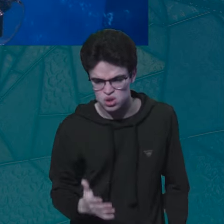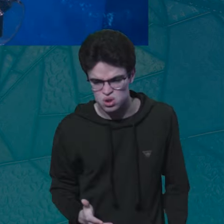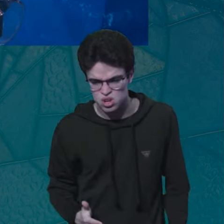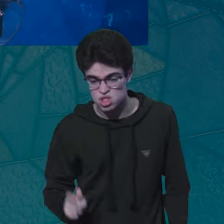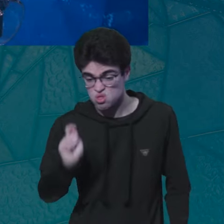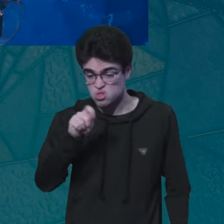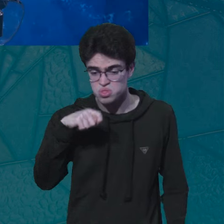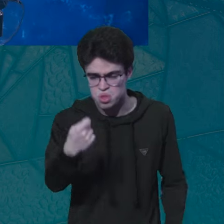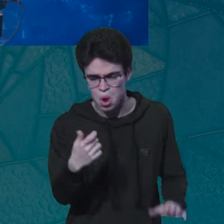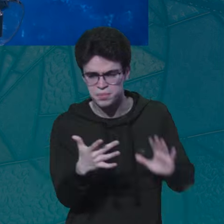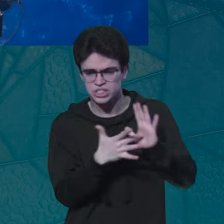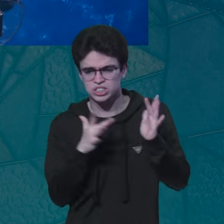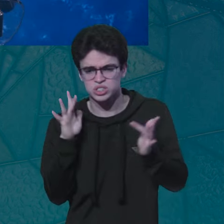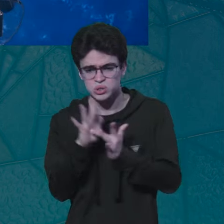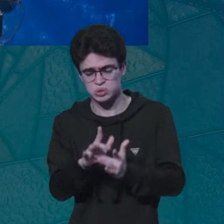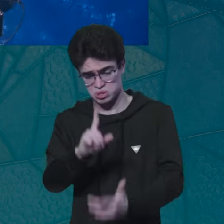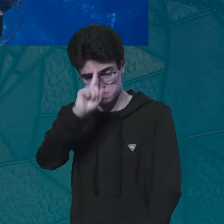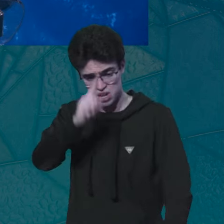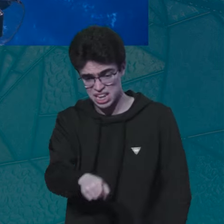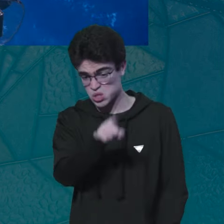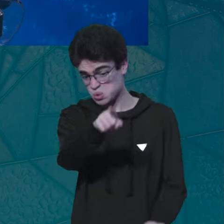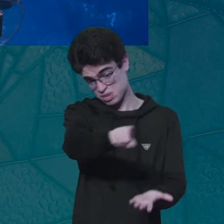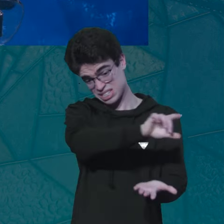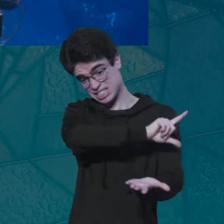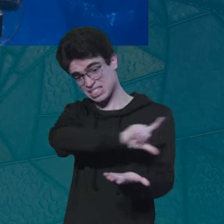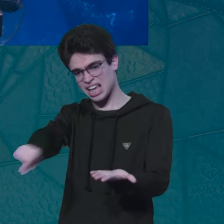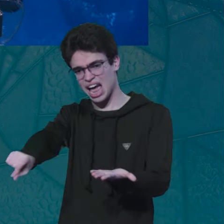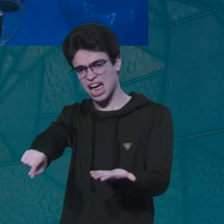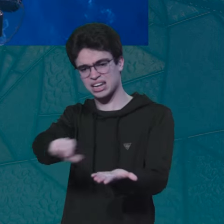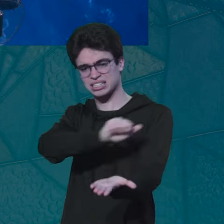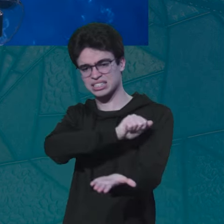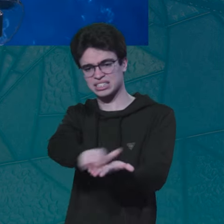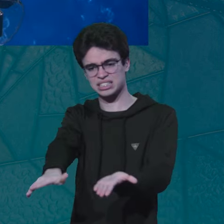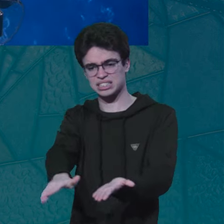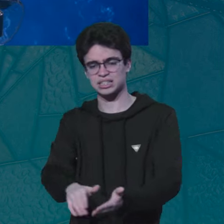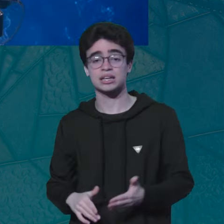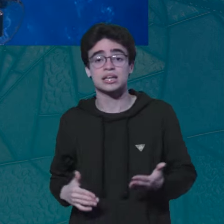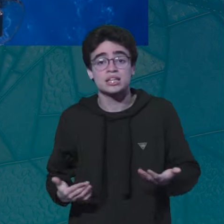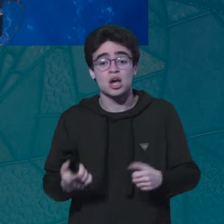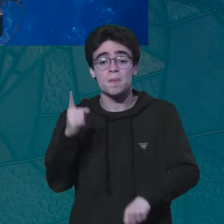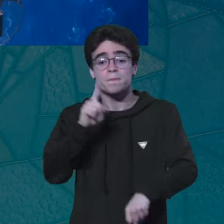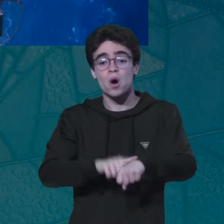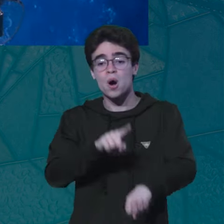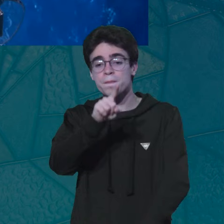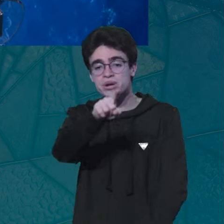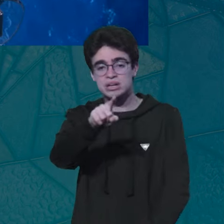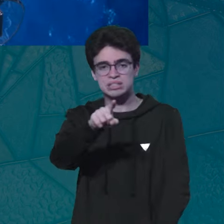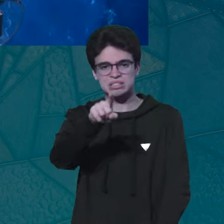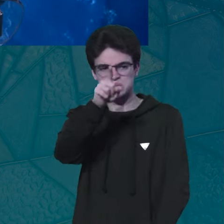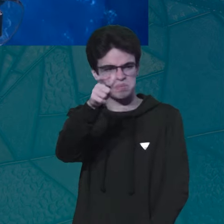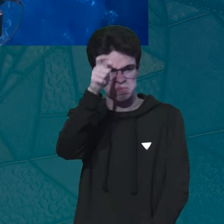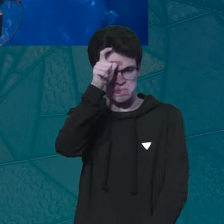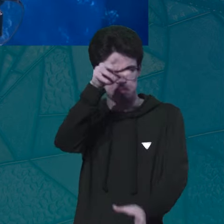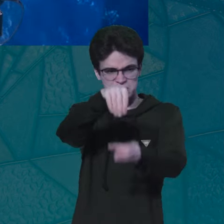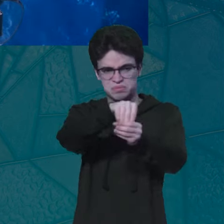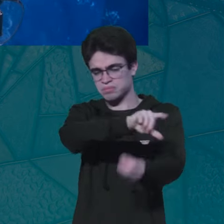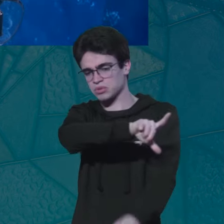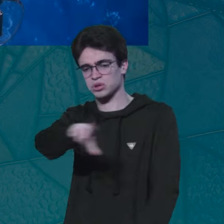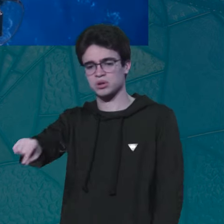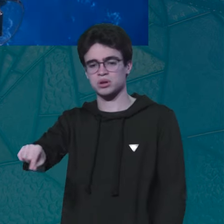nome de Jesus o Cristo, eu ordeno que saia dela. No mesmo instante, o espírito a deixou. Percebendo que a